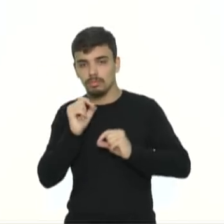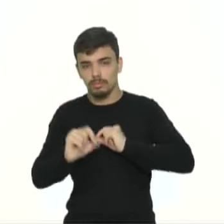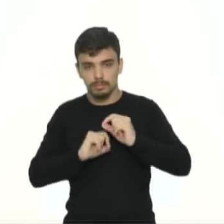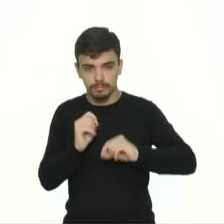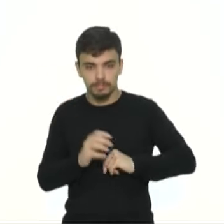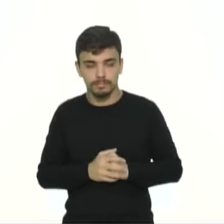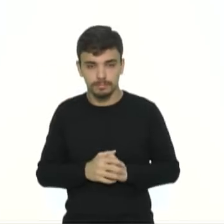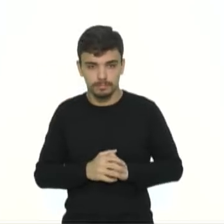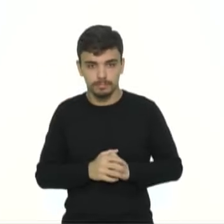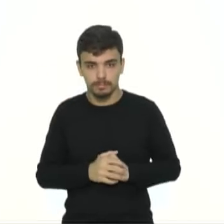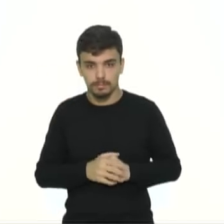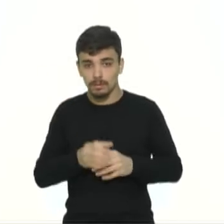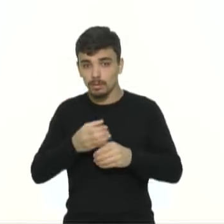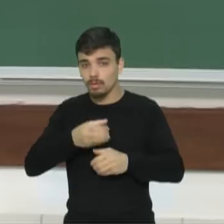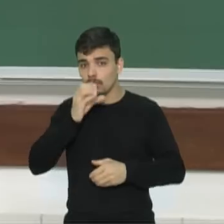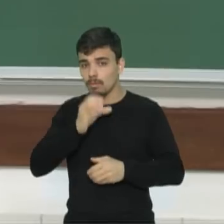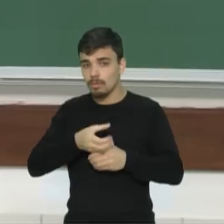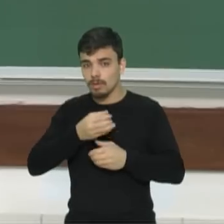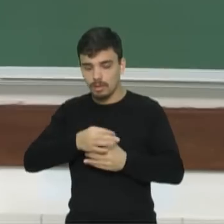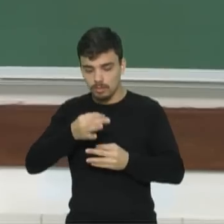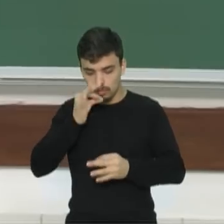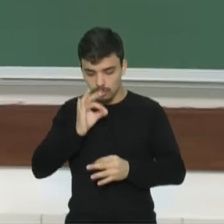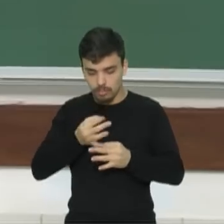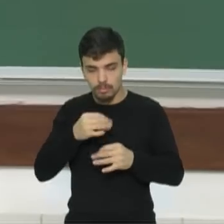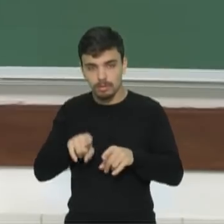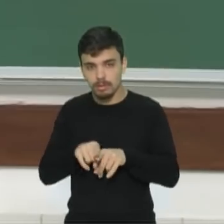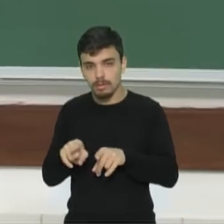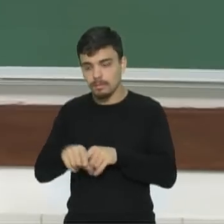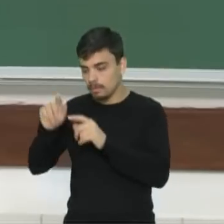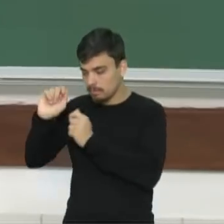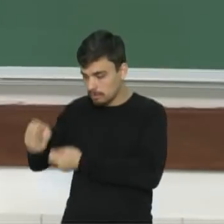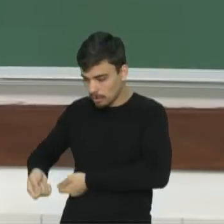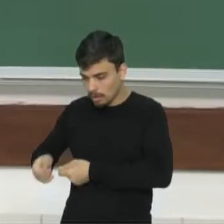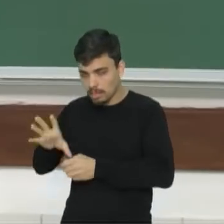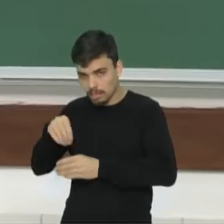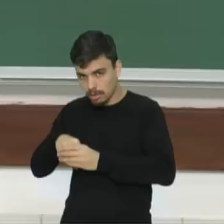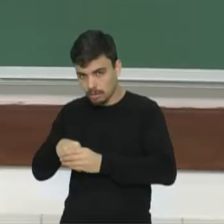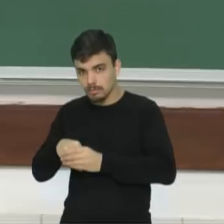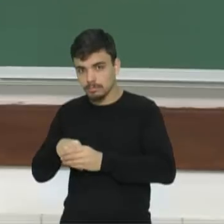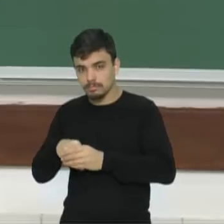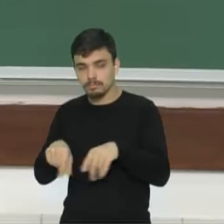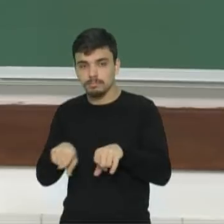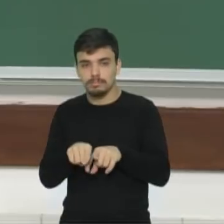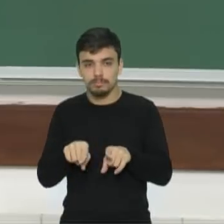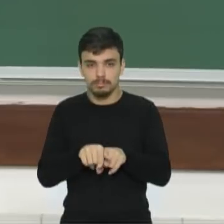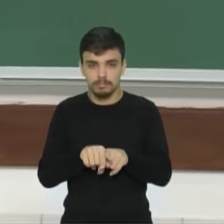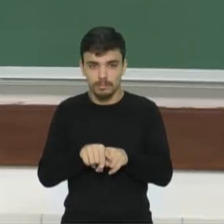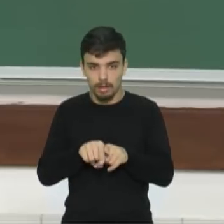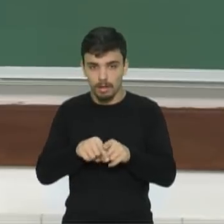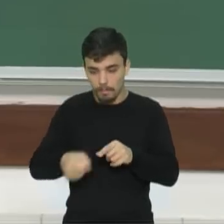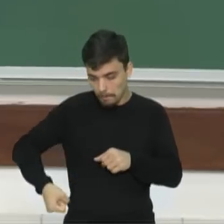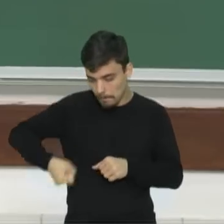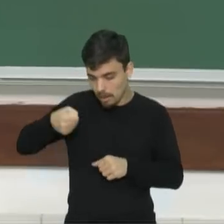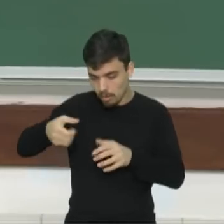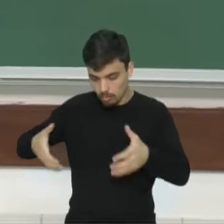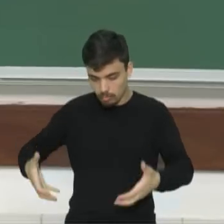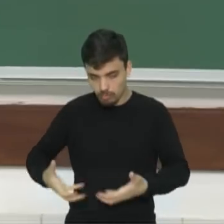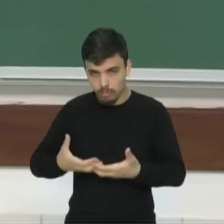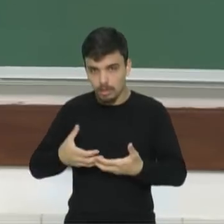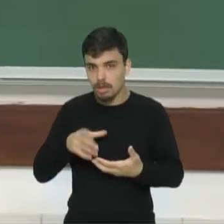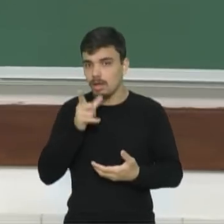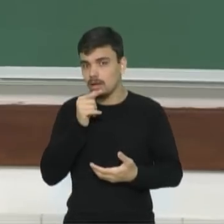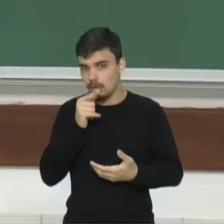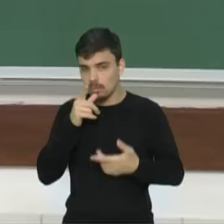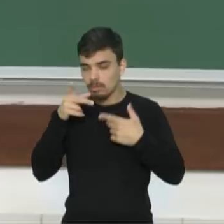água com o canudo. A vara de pesca com a ponta da vara dentro da água. O balde cheio de água com a mangueira dentro do balde. Todos eles